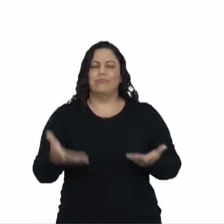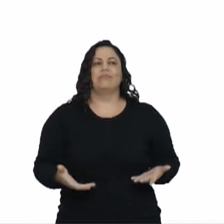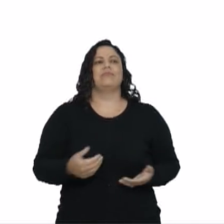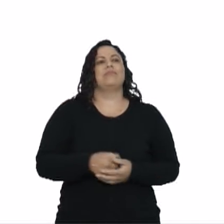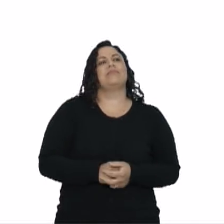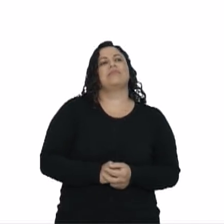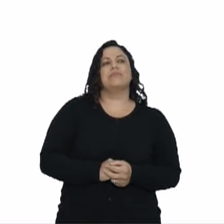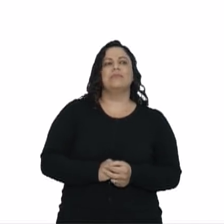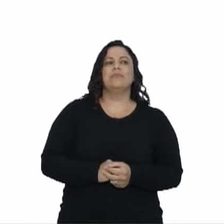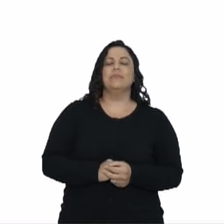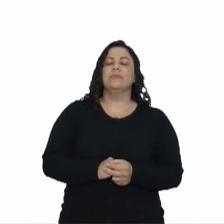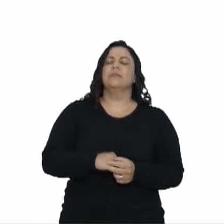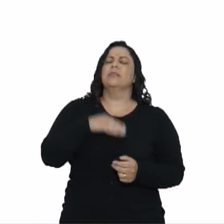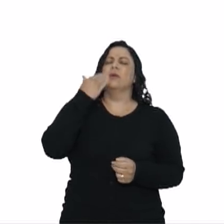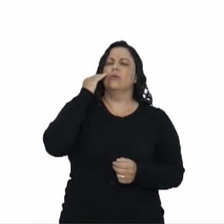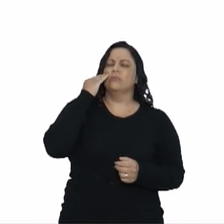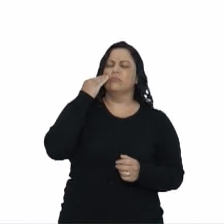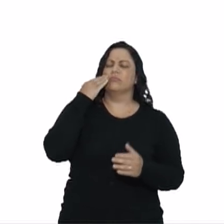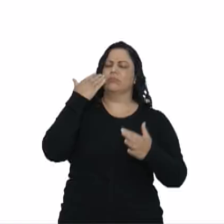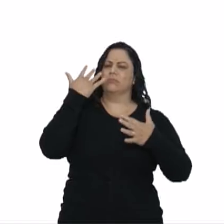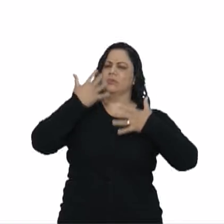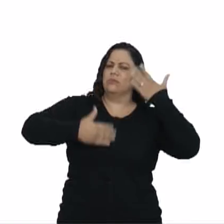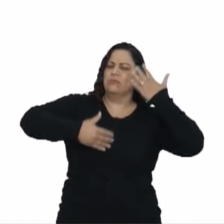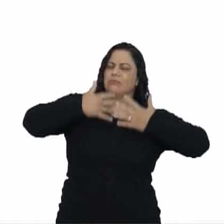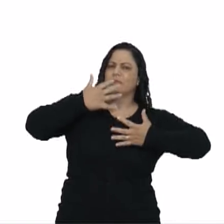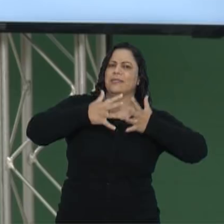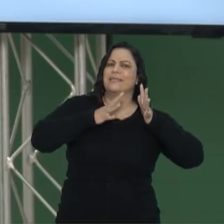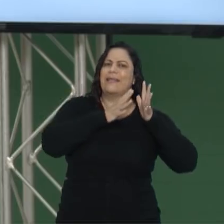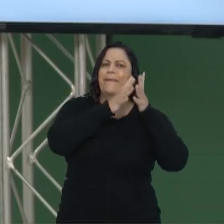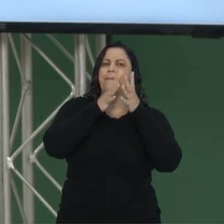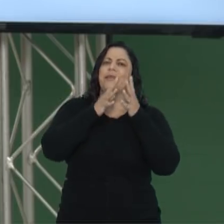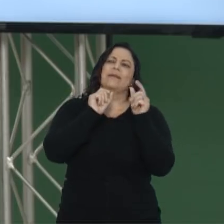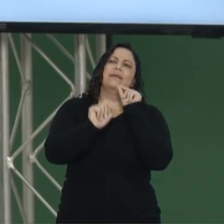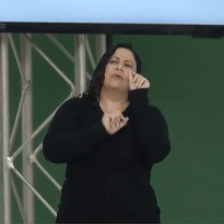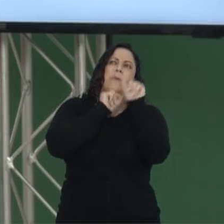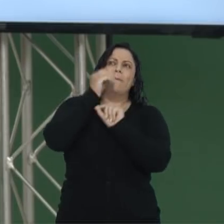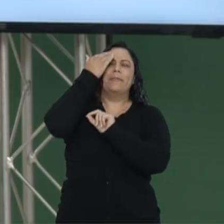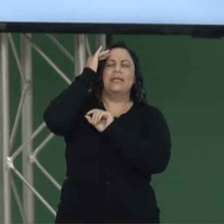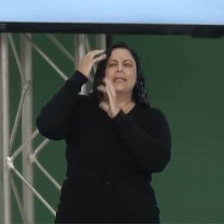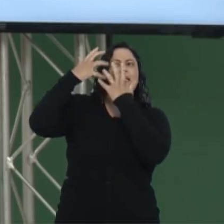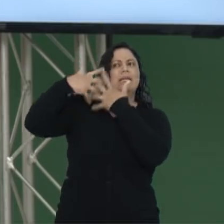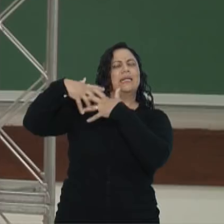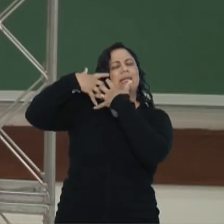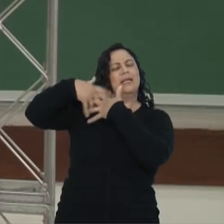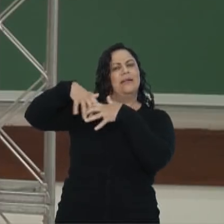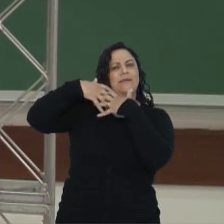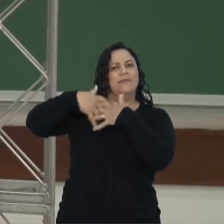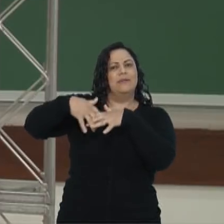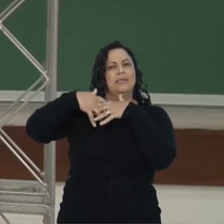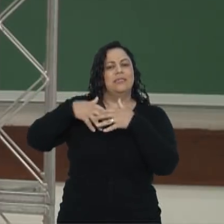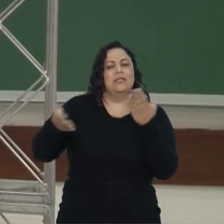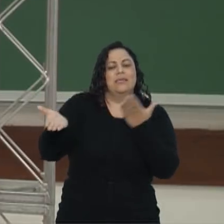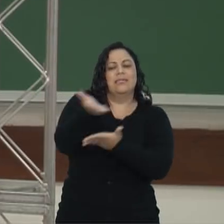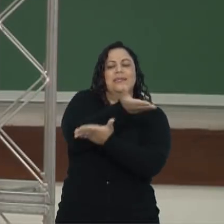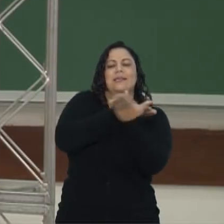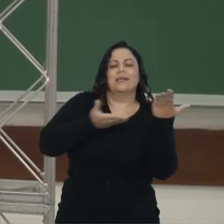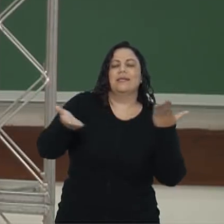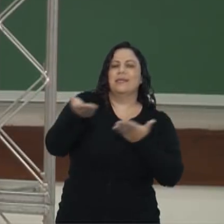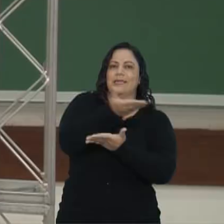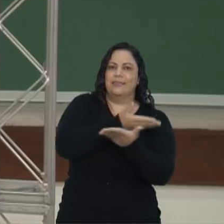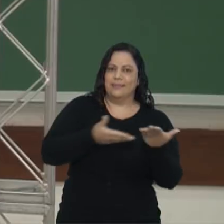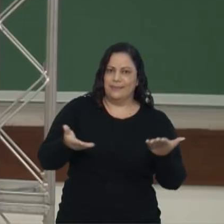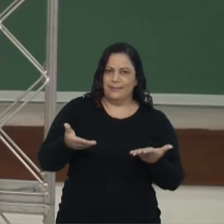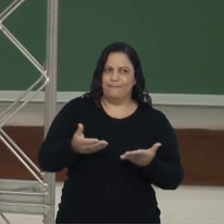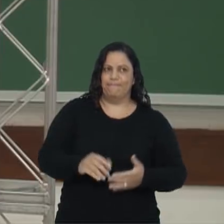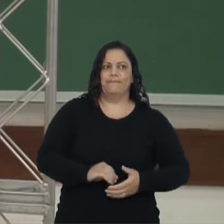dentro da regência nominal é essa relação de subordinação que a gente está aprendendo, tá certo? Bom, a gente volta num texto que você já